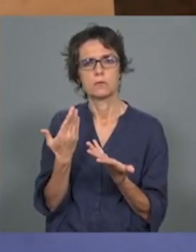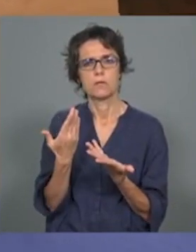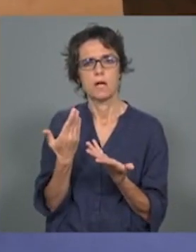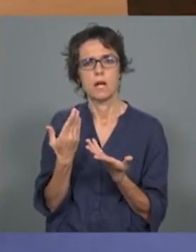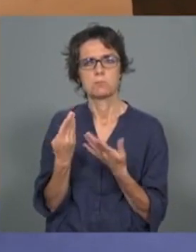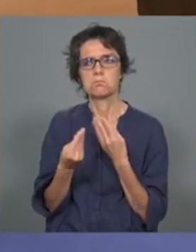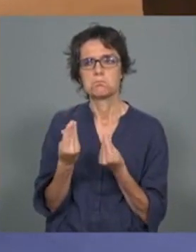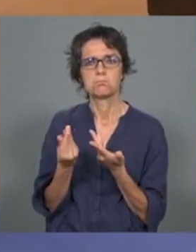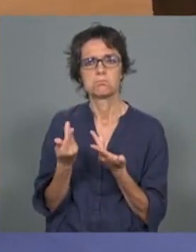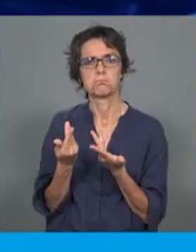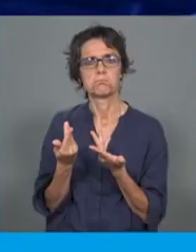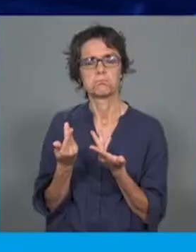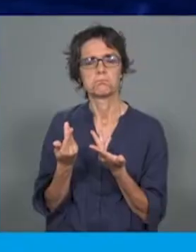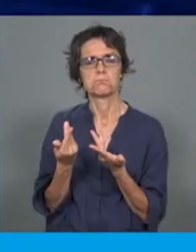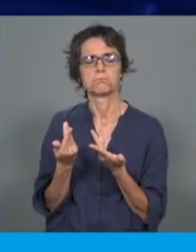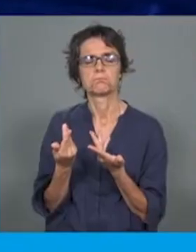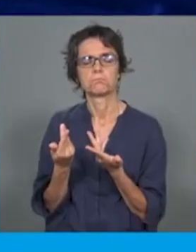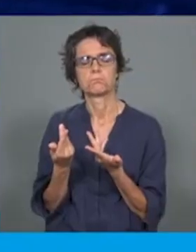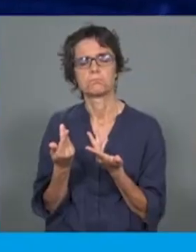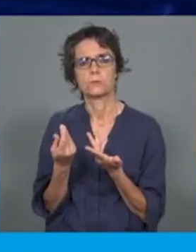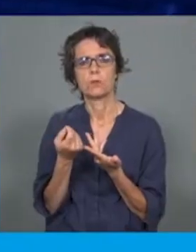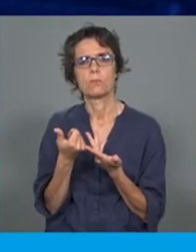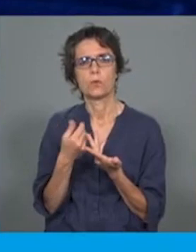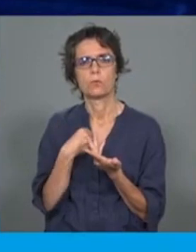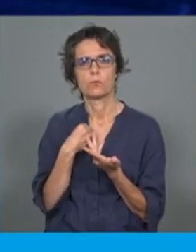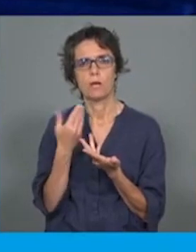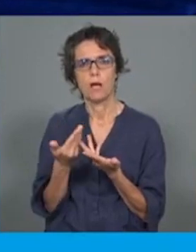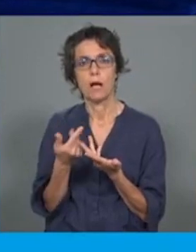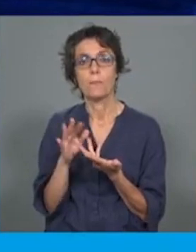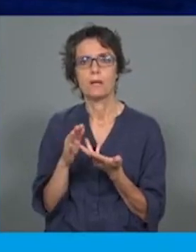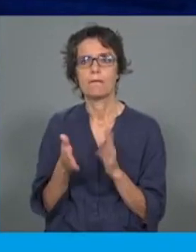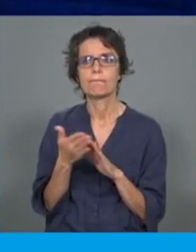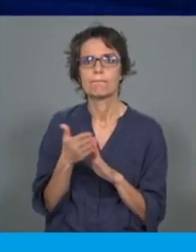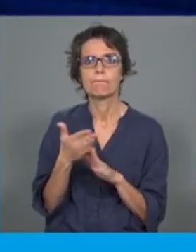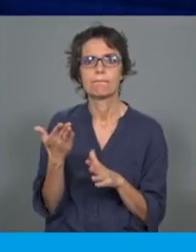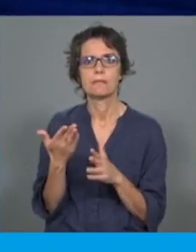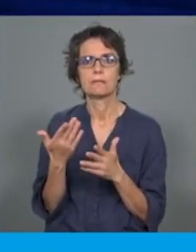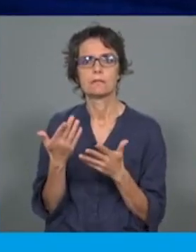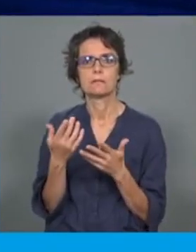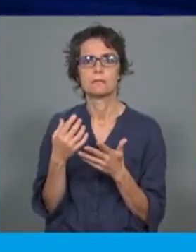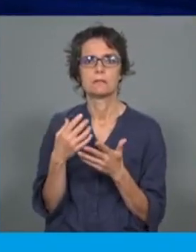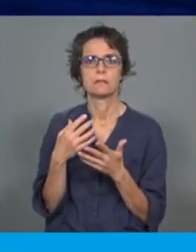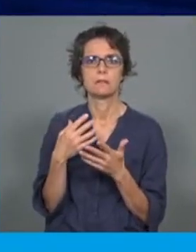enfim, não estou a dizer que não se preocupou com isso, mas houve uma pressa para depressa se poder